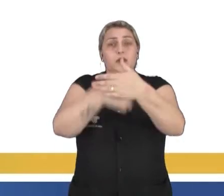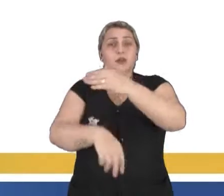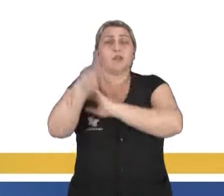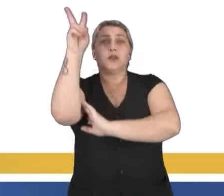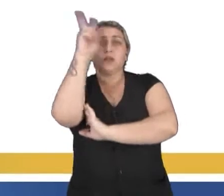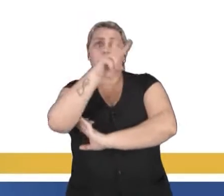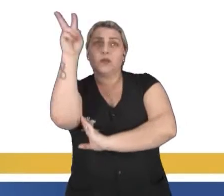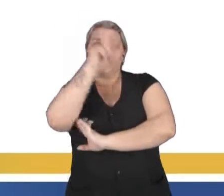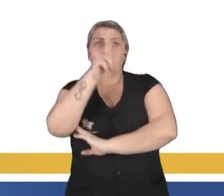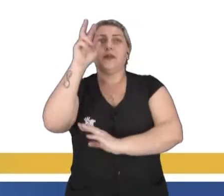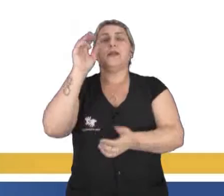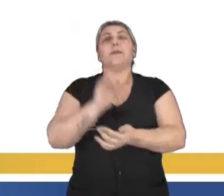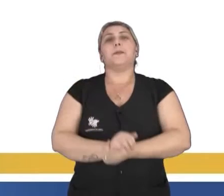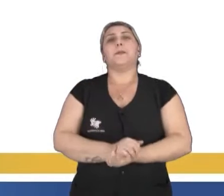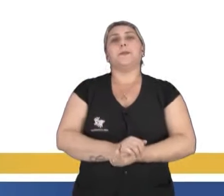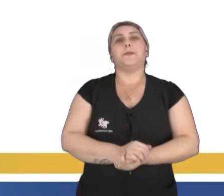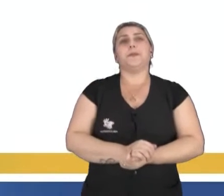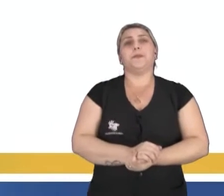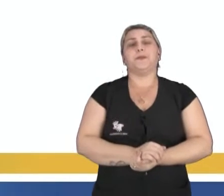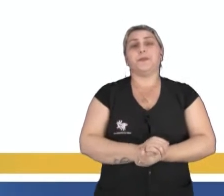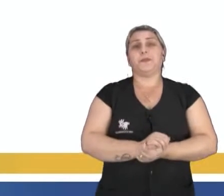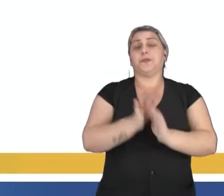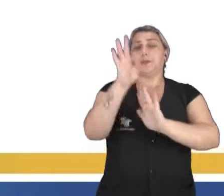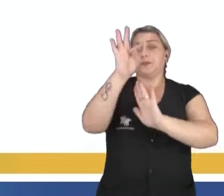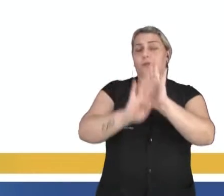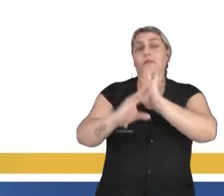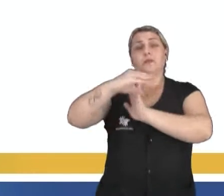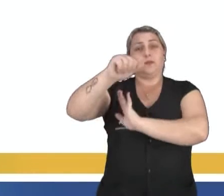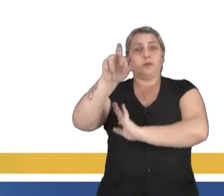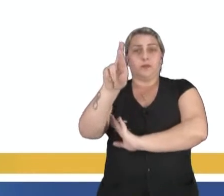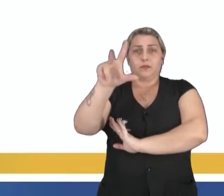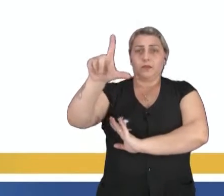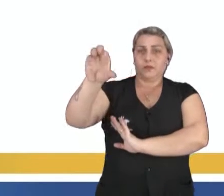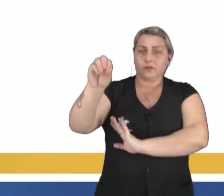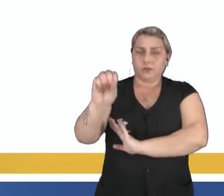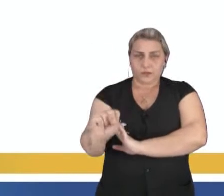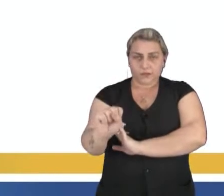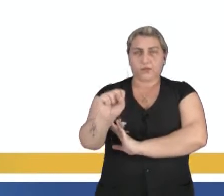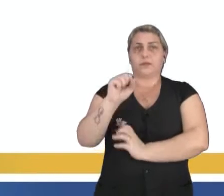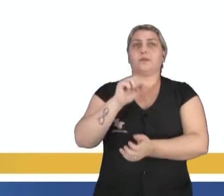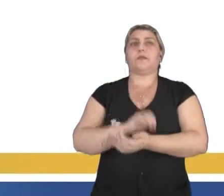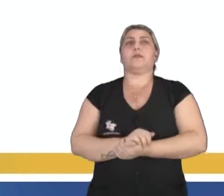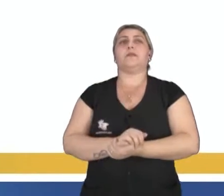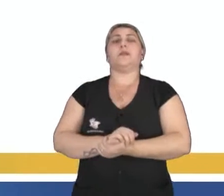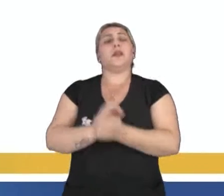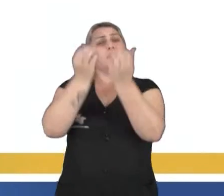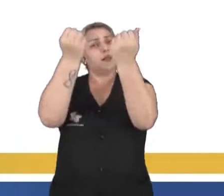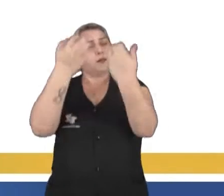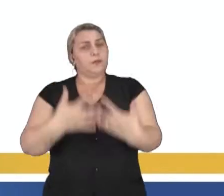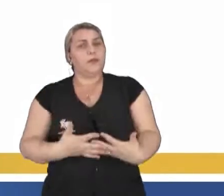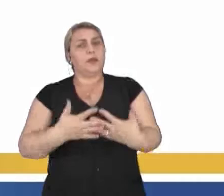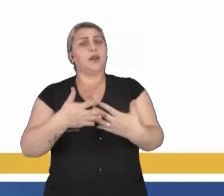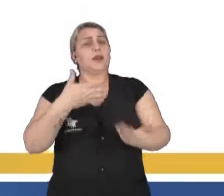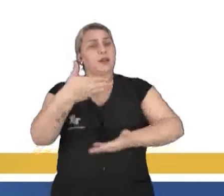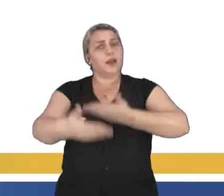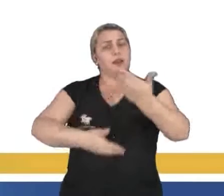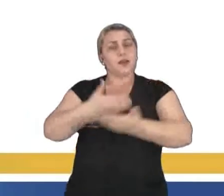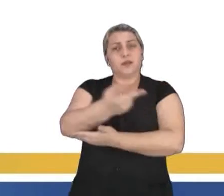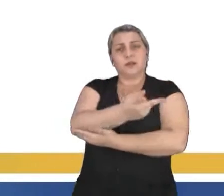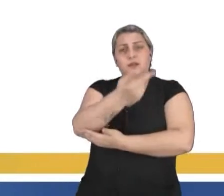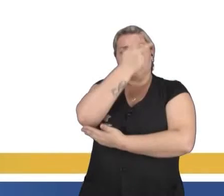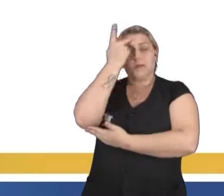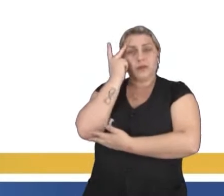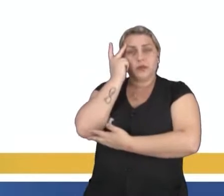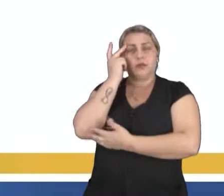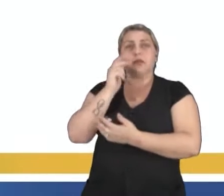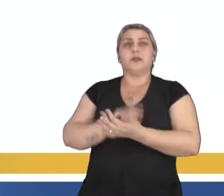então nós temos aqui esse esse texto do Carlos Drummond de Andrade né que conta aí esse essa relação entre